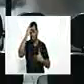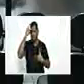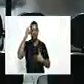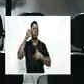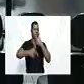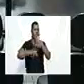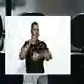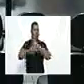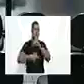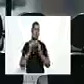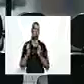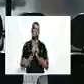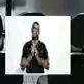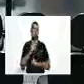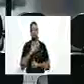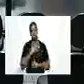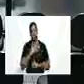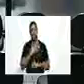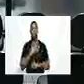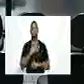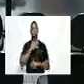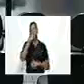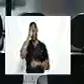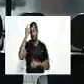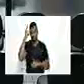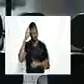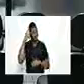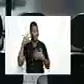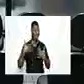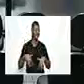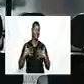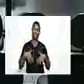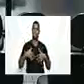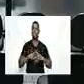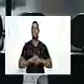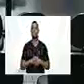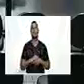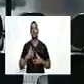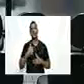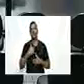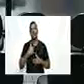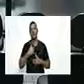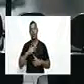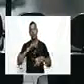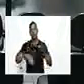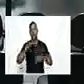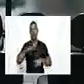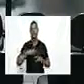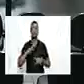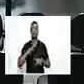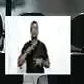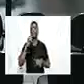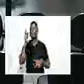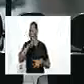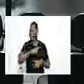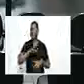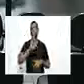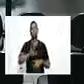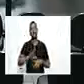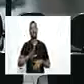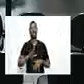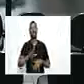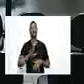gente tá gente e eh é um pessoal assim eh eu eu passo aperto com eles e eles me